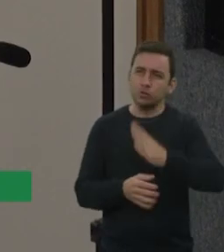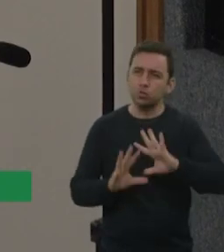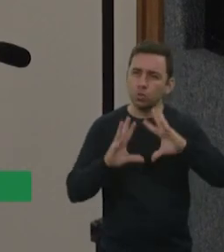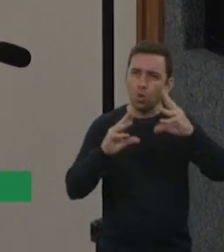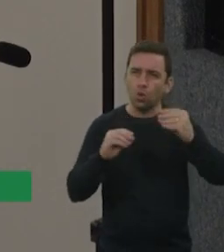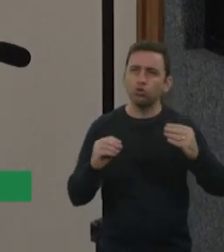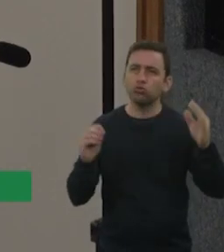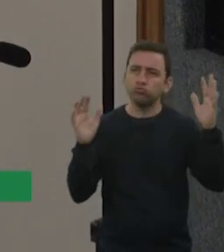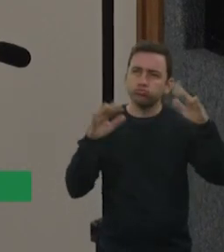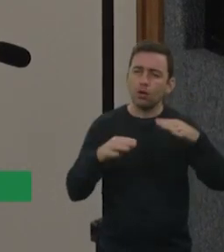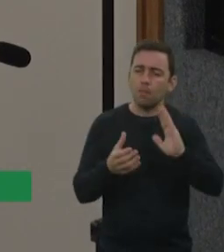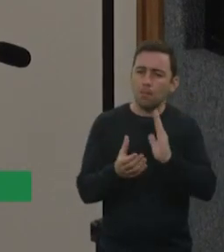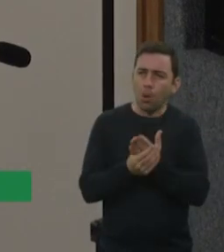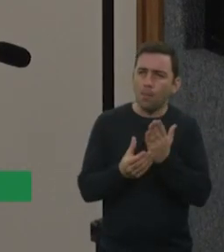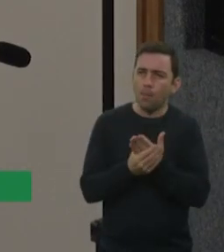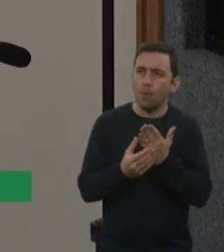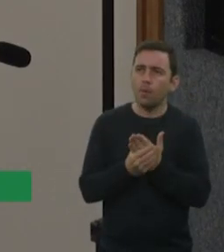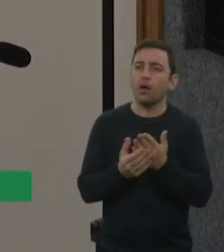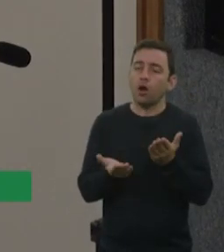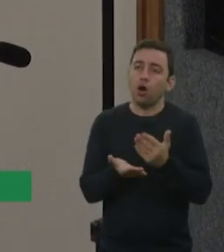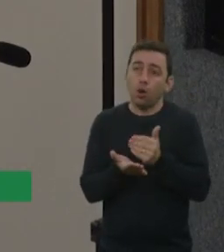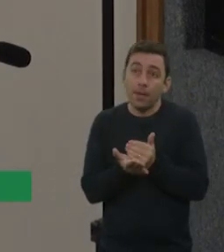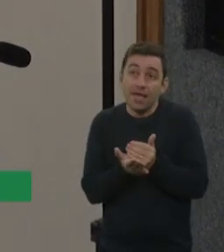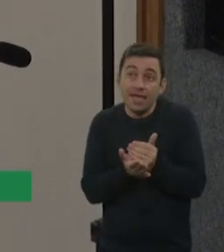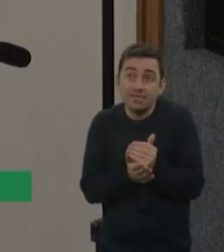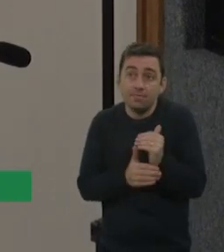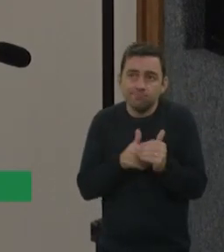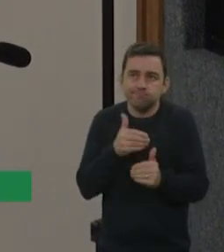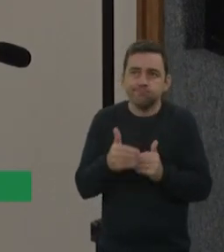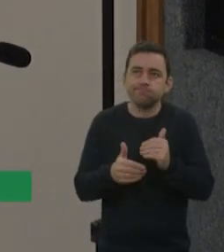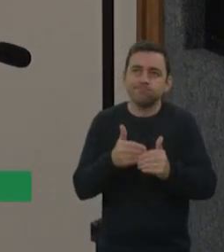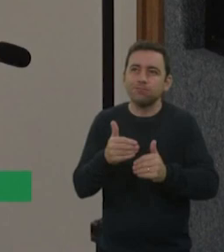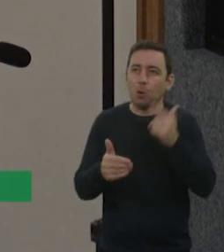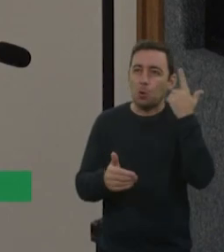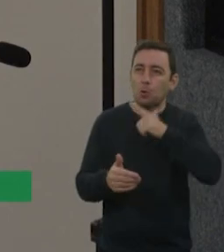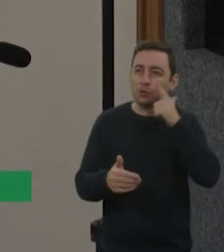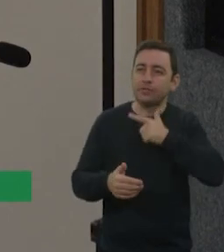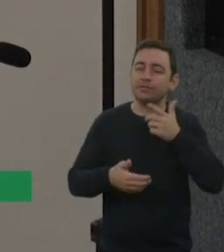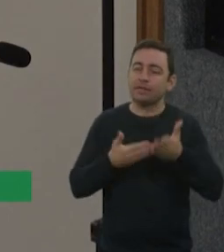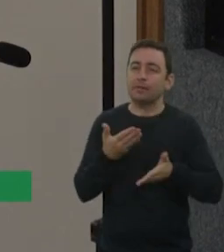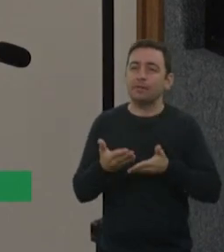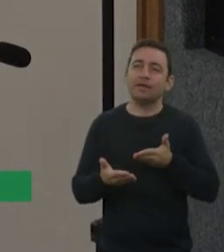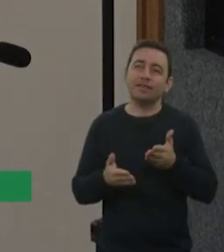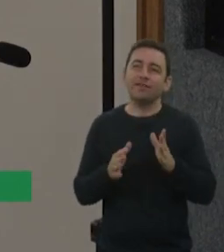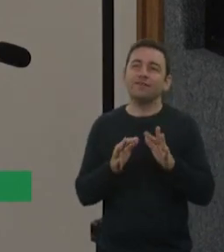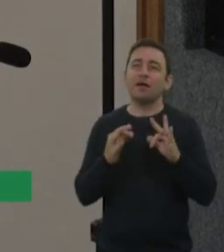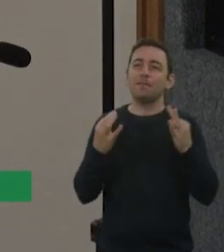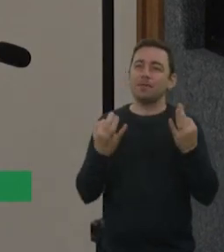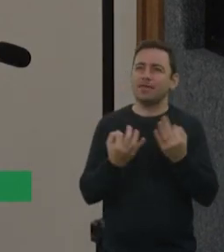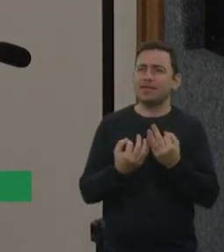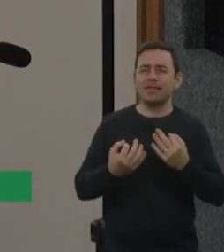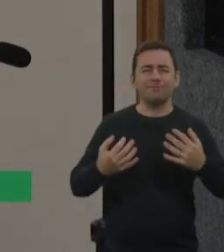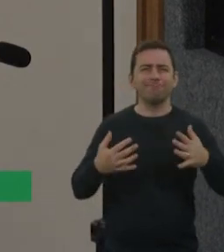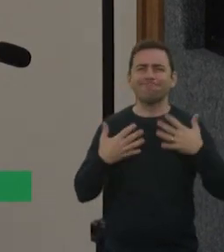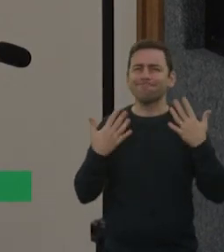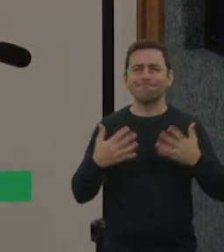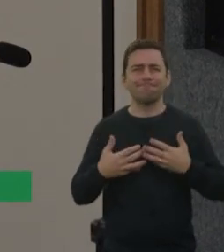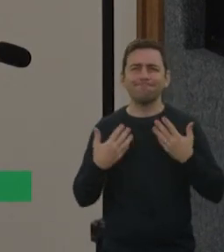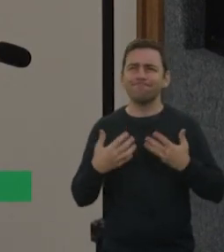seus processos para serem contemplados aí com o tratamento. As famílias estão eufóricas, estão muito ansiosas,